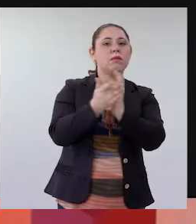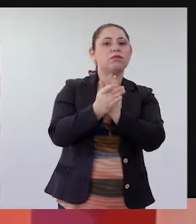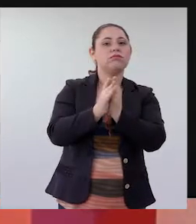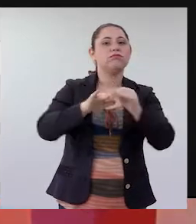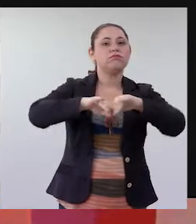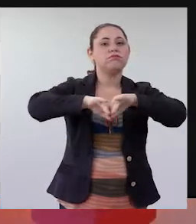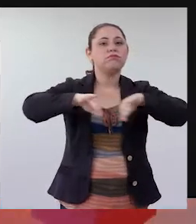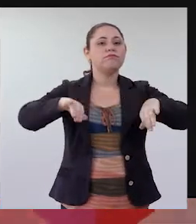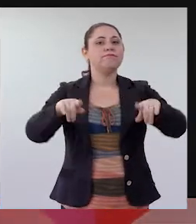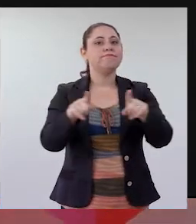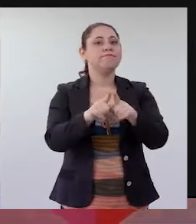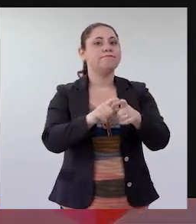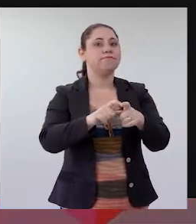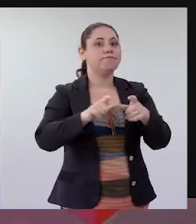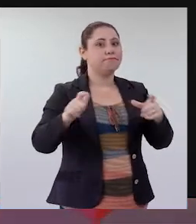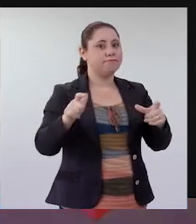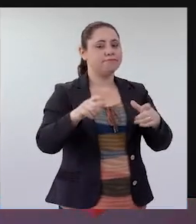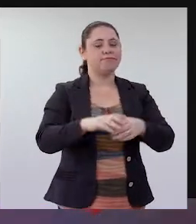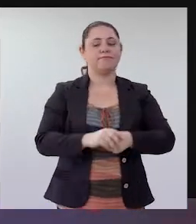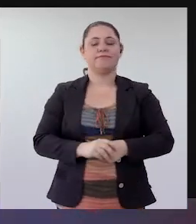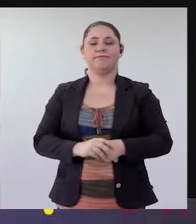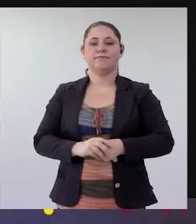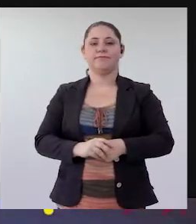parece que também aumentaram.